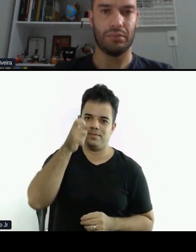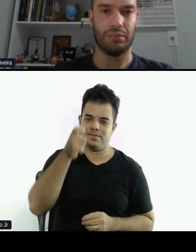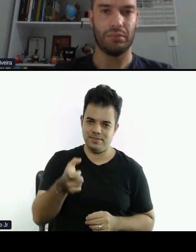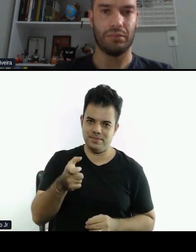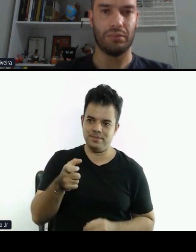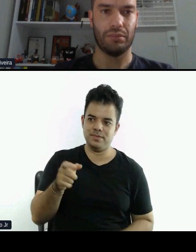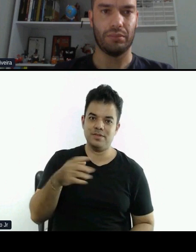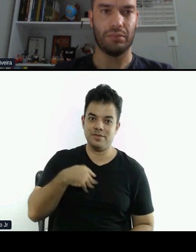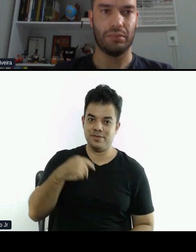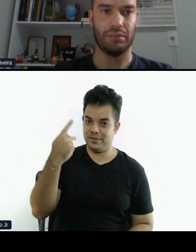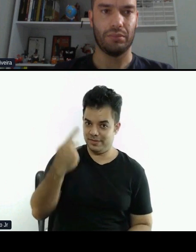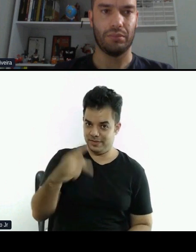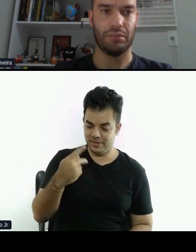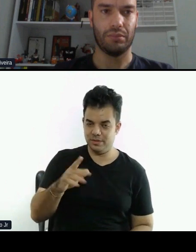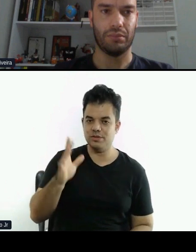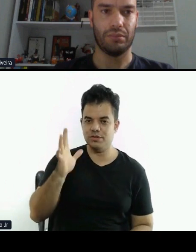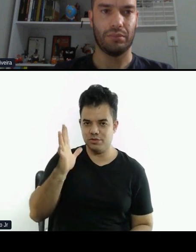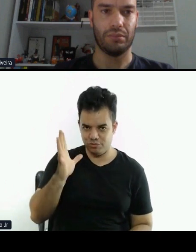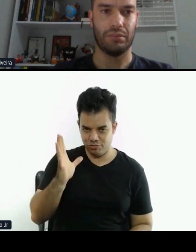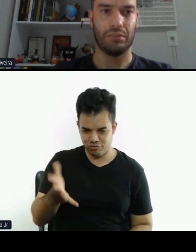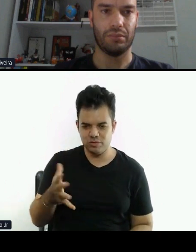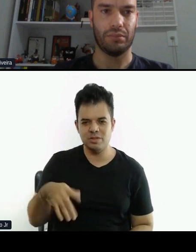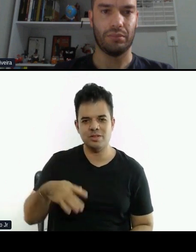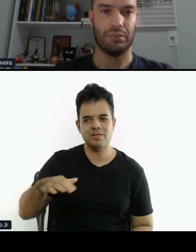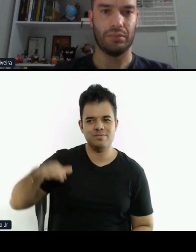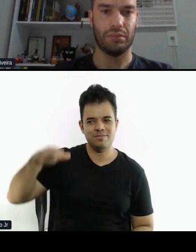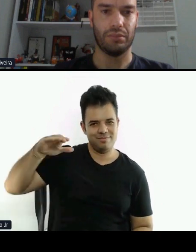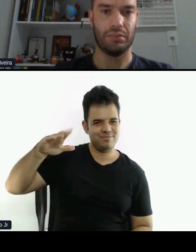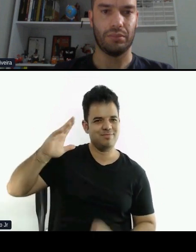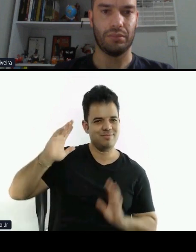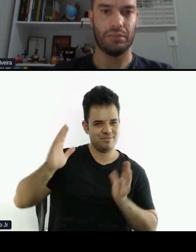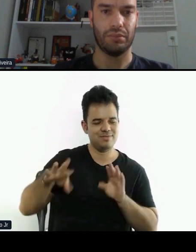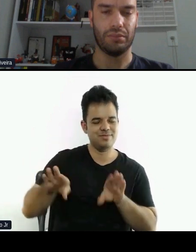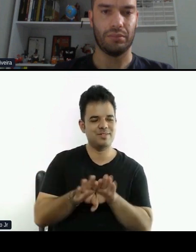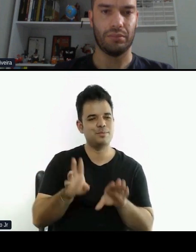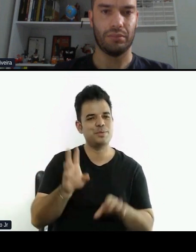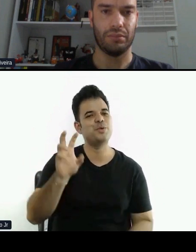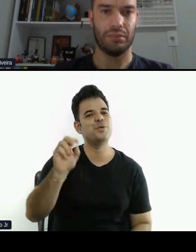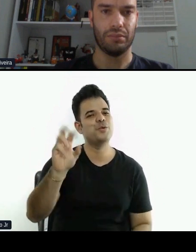verdade eu tenho filhos já maiores, eu também sou avô.